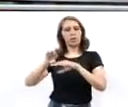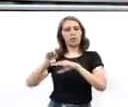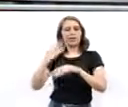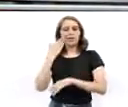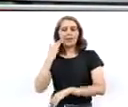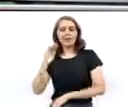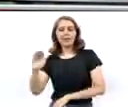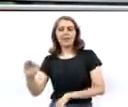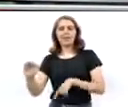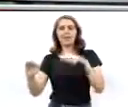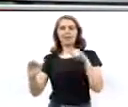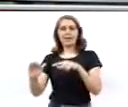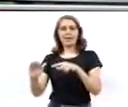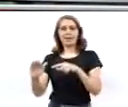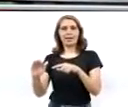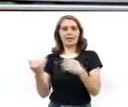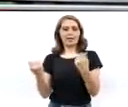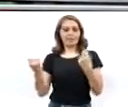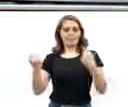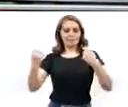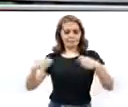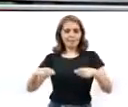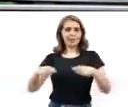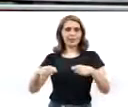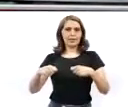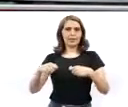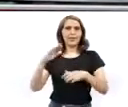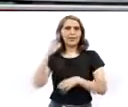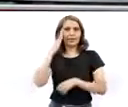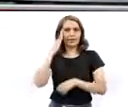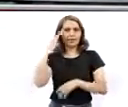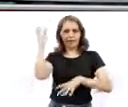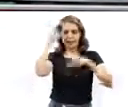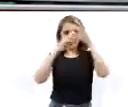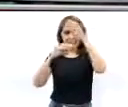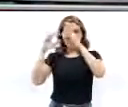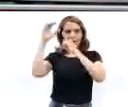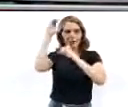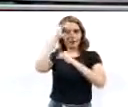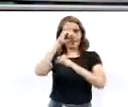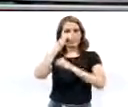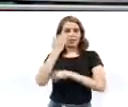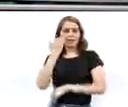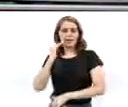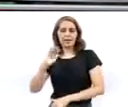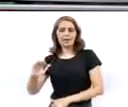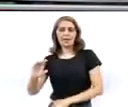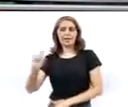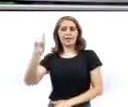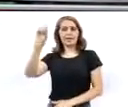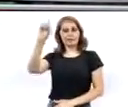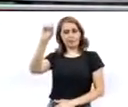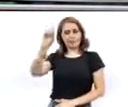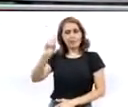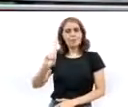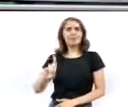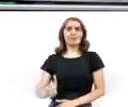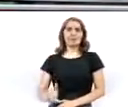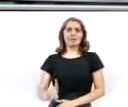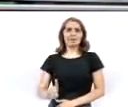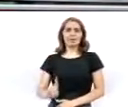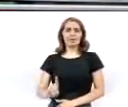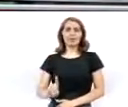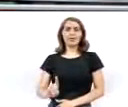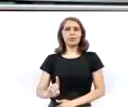essa criança também possa entender que ela faz parte, que ela é cidadã daquele município e tem direitos a serem